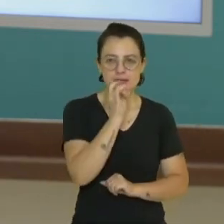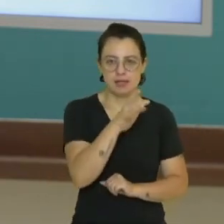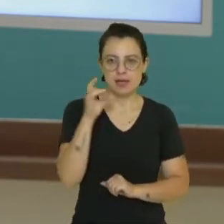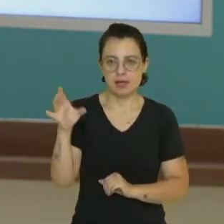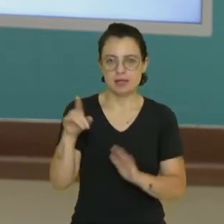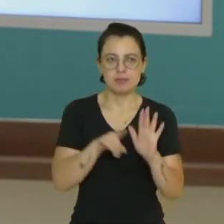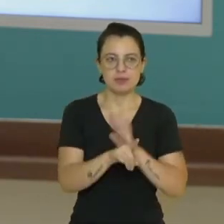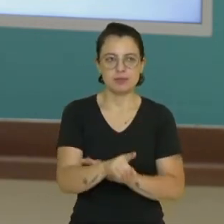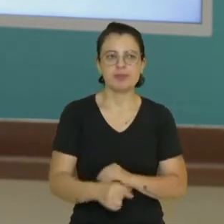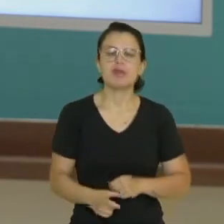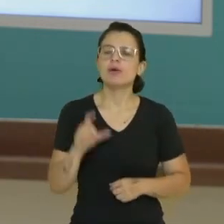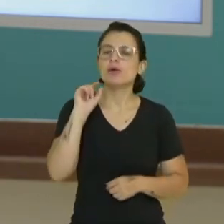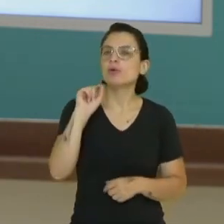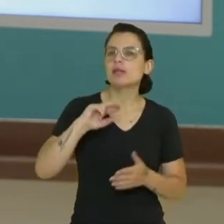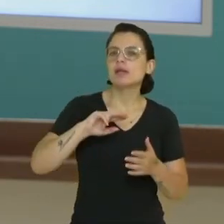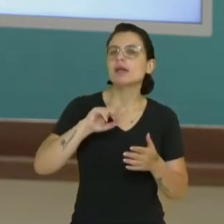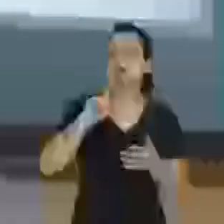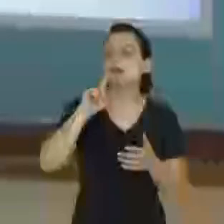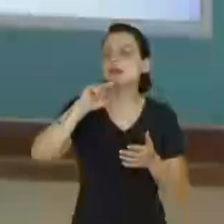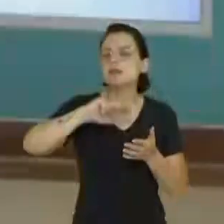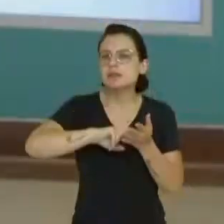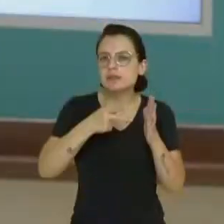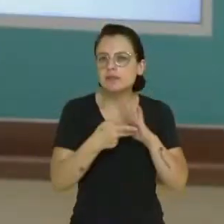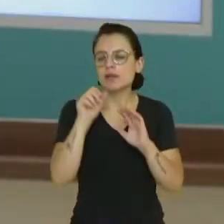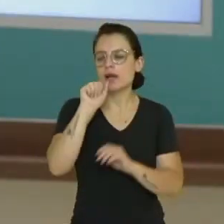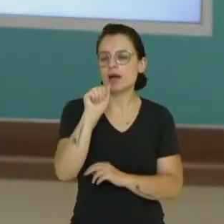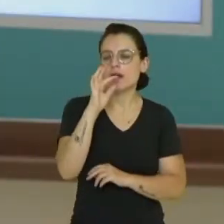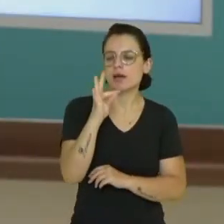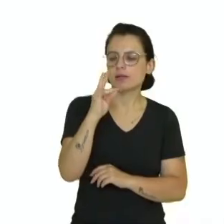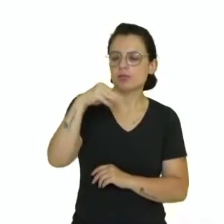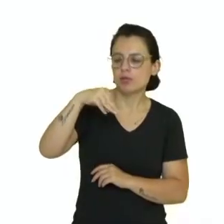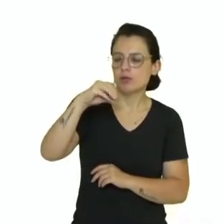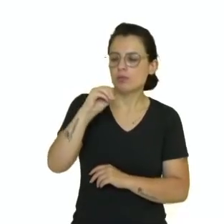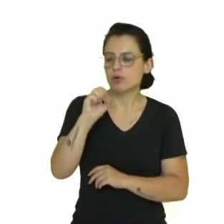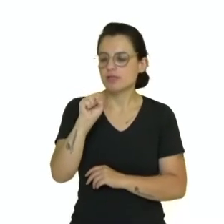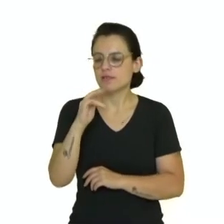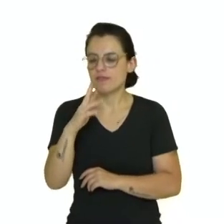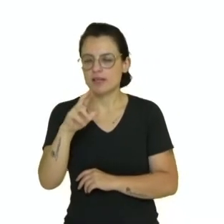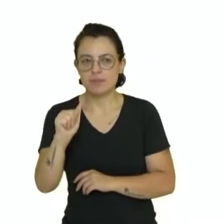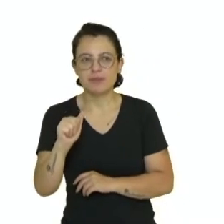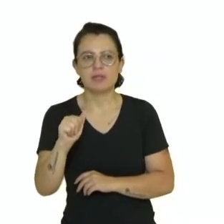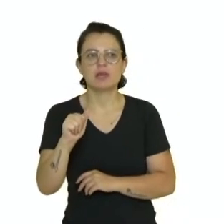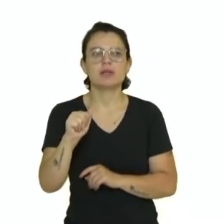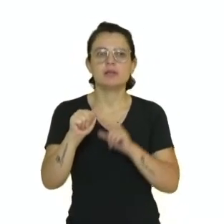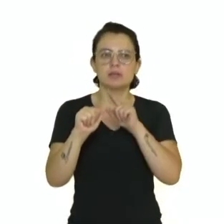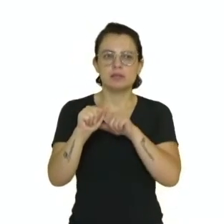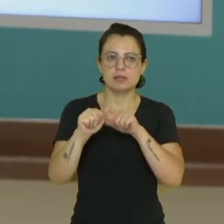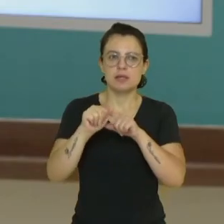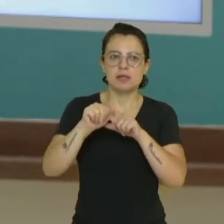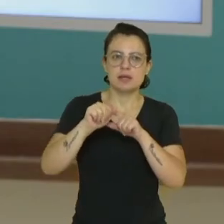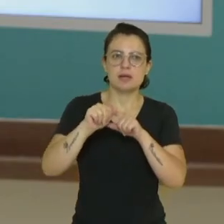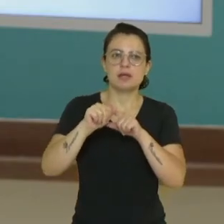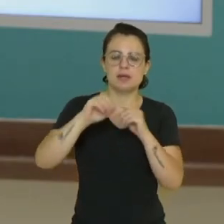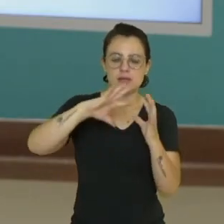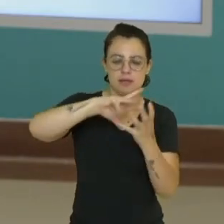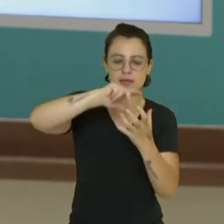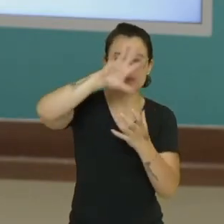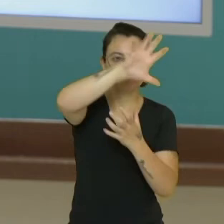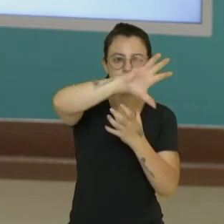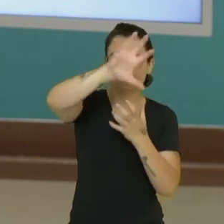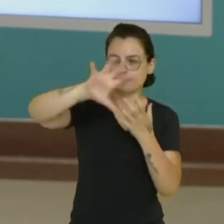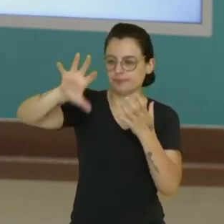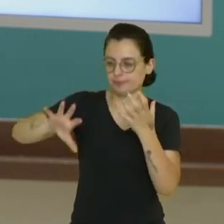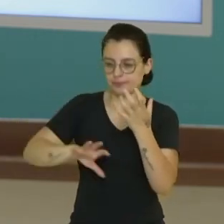da atividade? Então, o que é a atmosfera? É a camada que envolve a Terra, ok? Do que ela